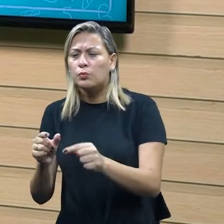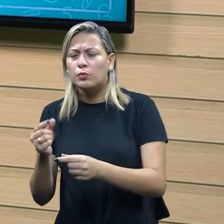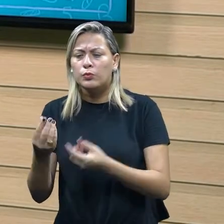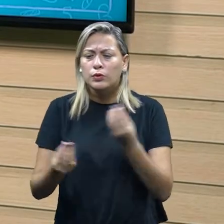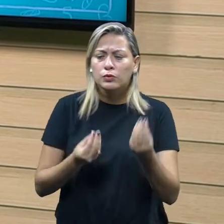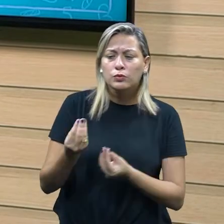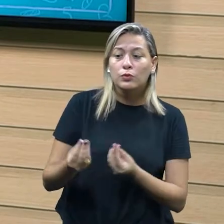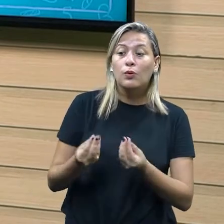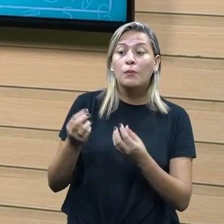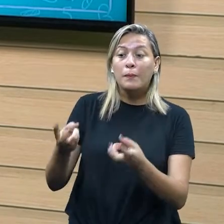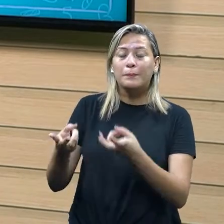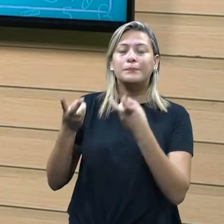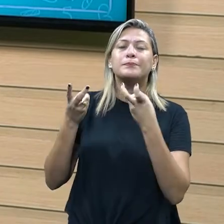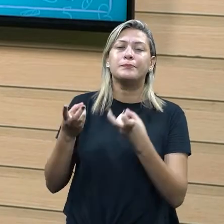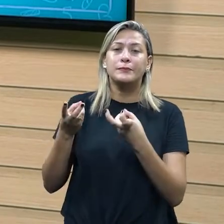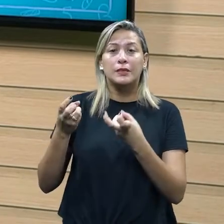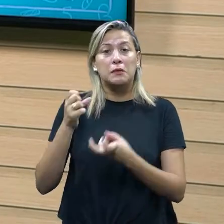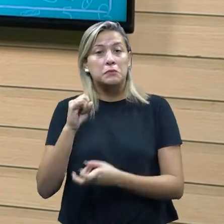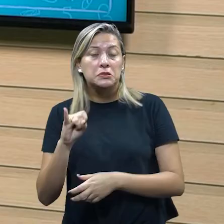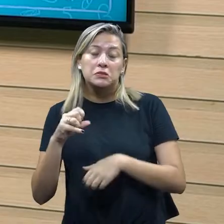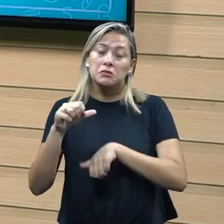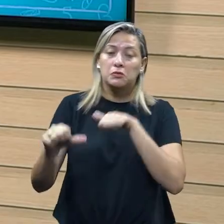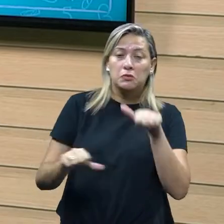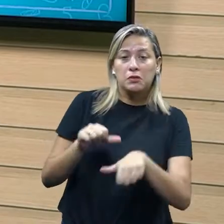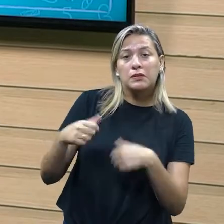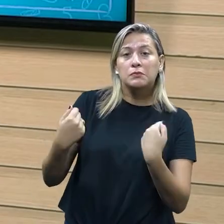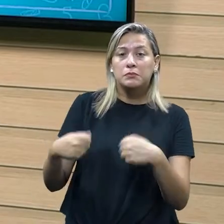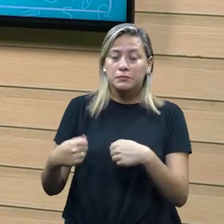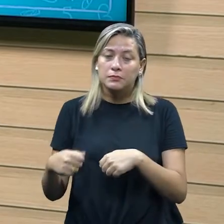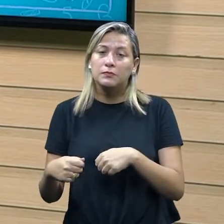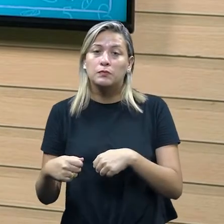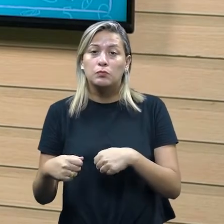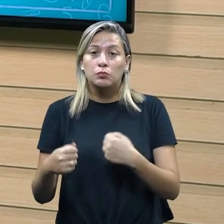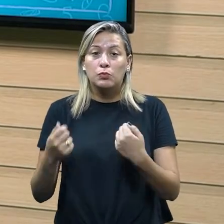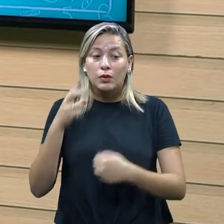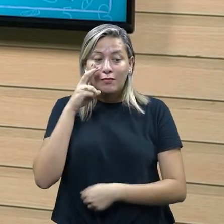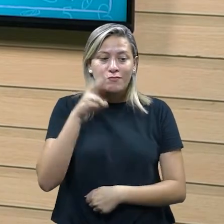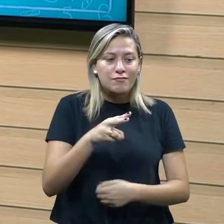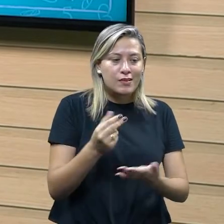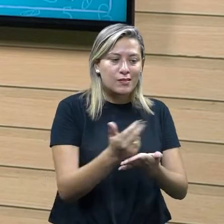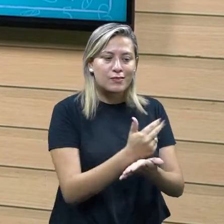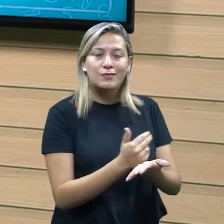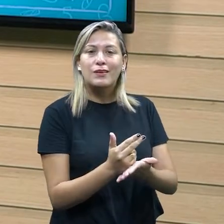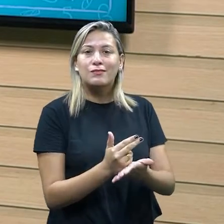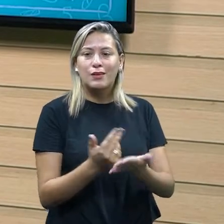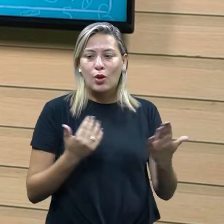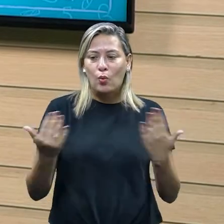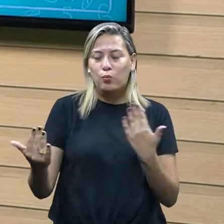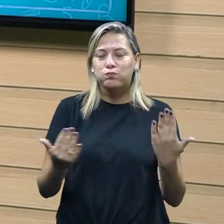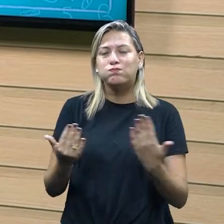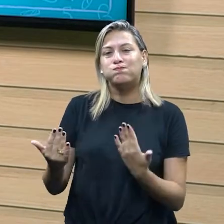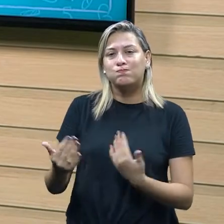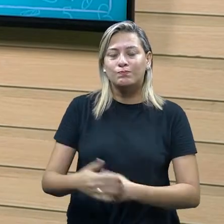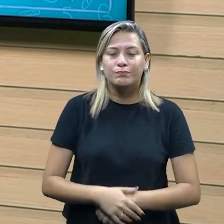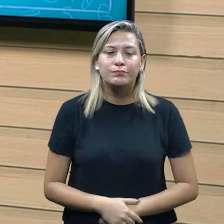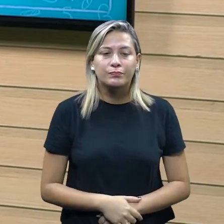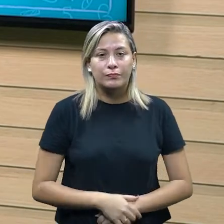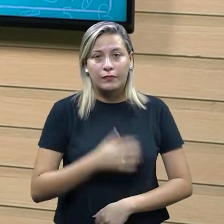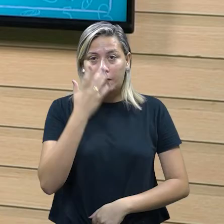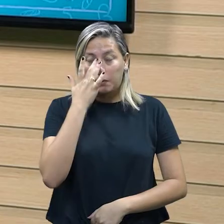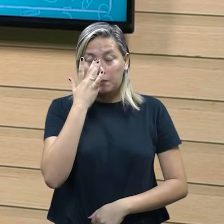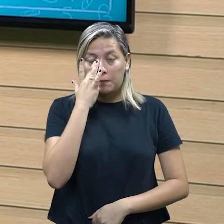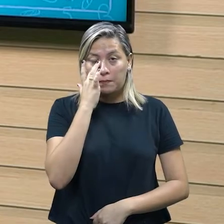consegue, para realizar a troca de um componente, então você já sabe onde esse componente vai se encontrar, qual é esse componente, de que forma você